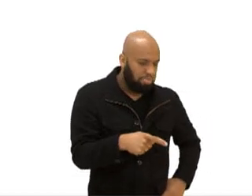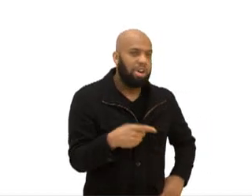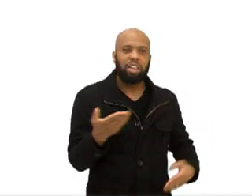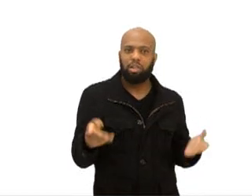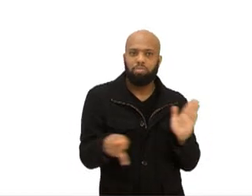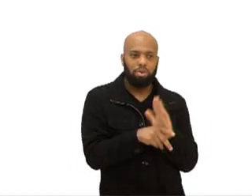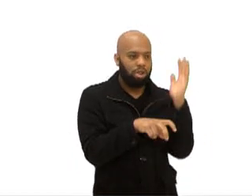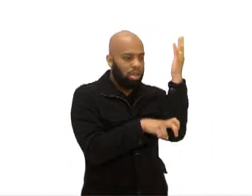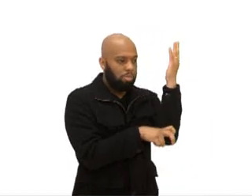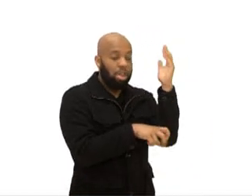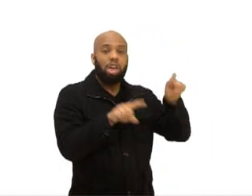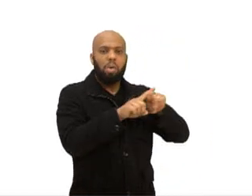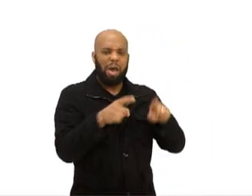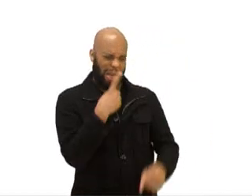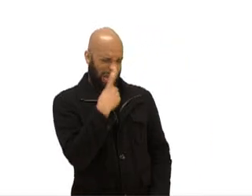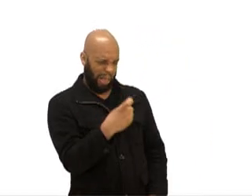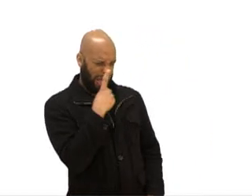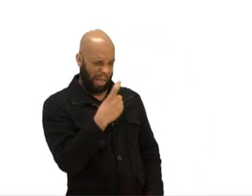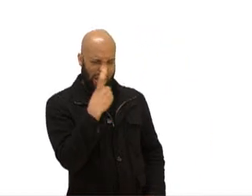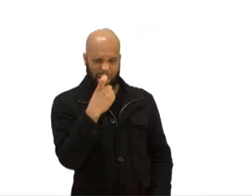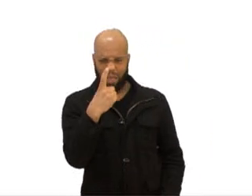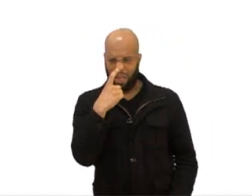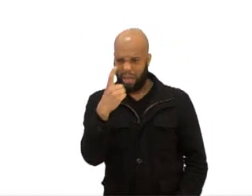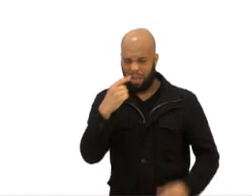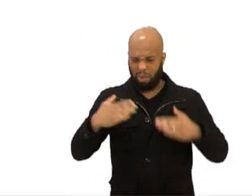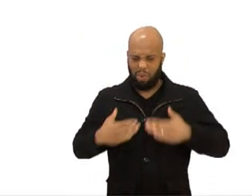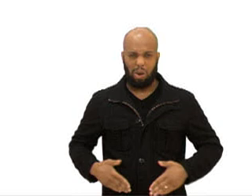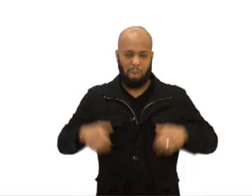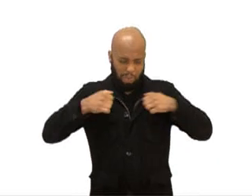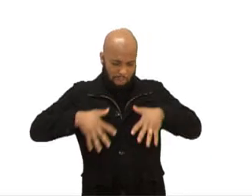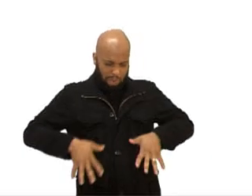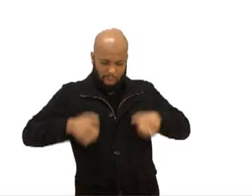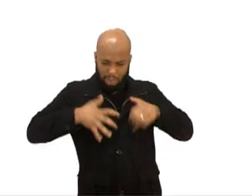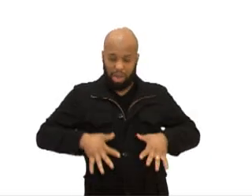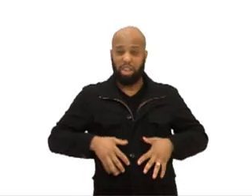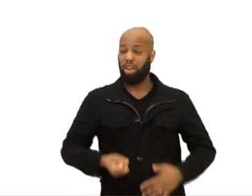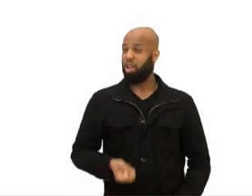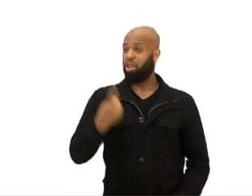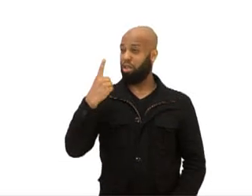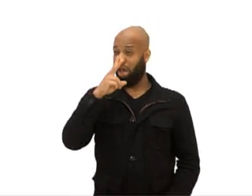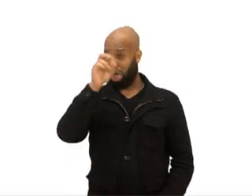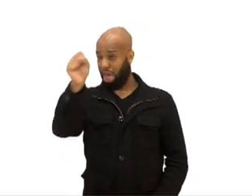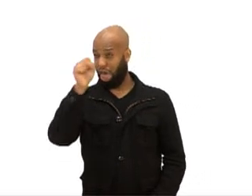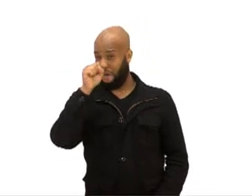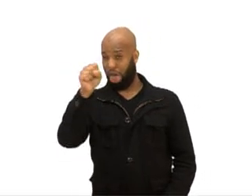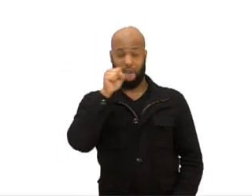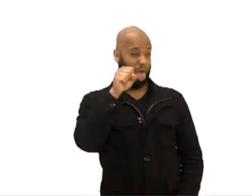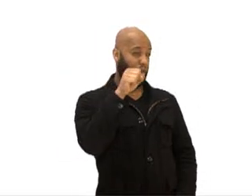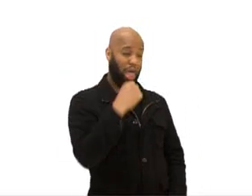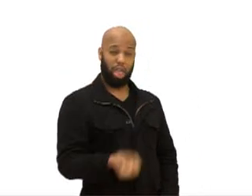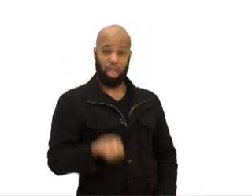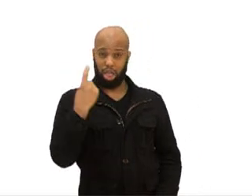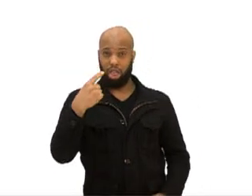sombra, mas o fedor dos corpos suados do trabalho da manhã é forte o bastante para azedar o leite.